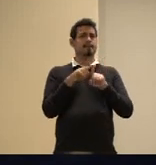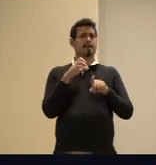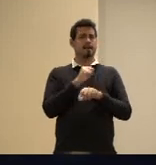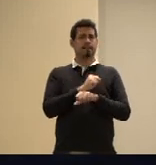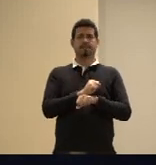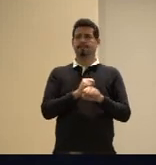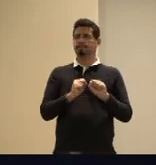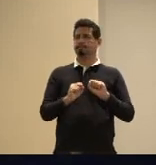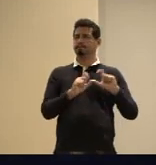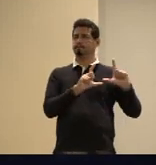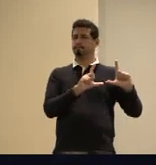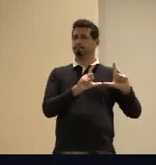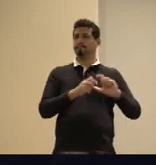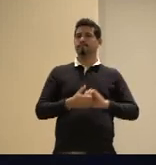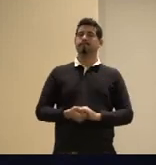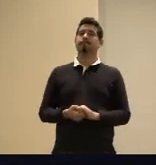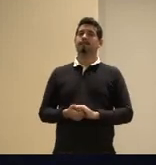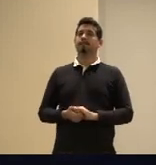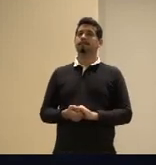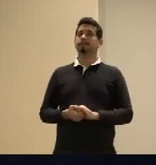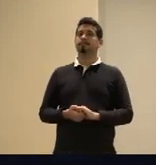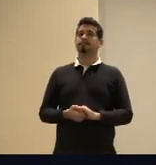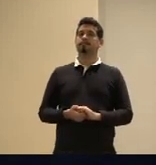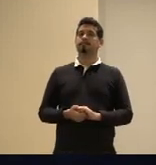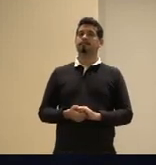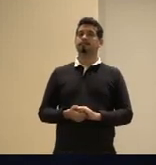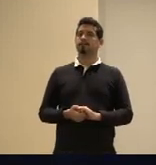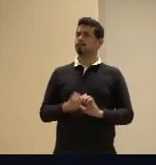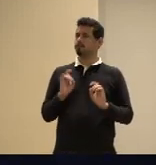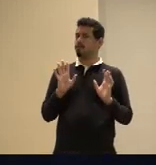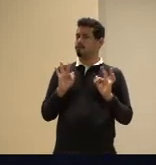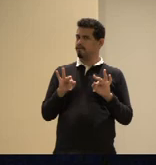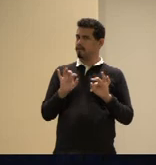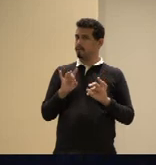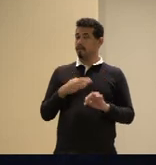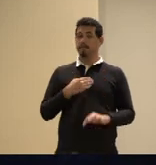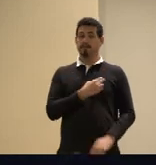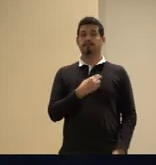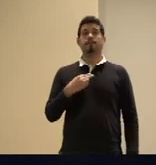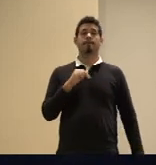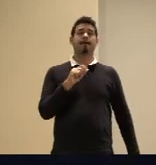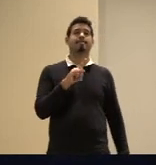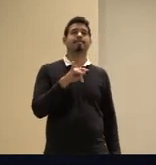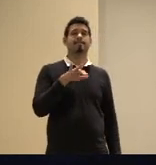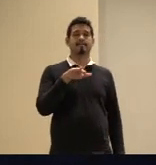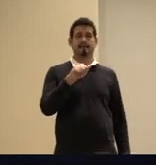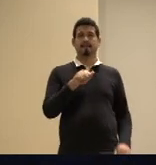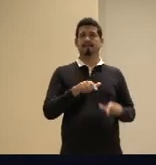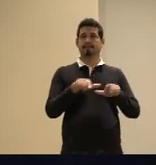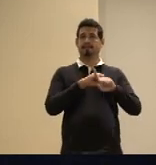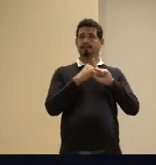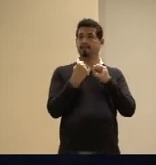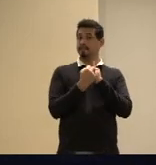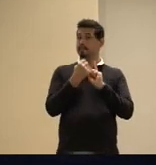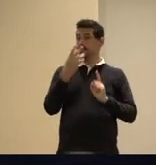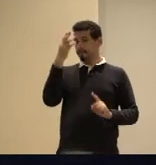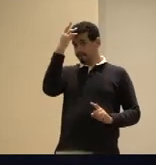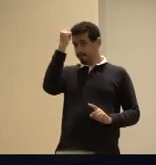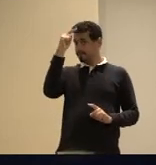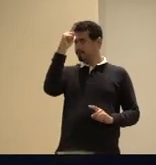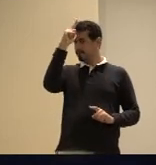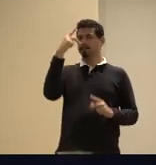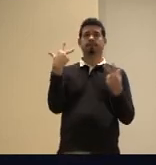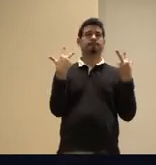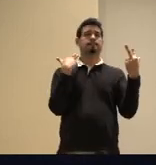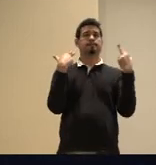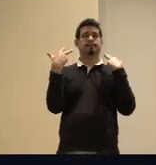Adriana? Uma apresentação na despedida, então? Isso. Sou Adriana, assistente social, loira, cabelo bem